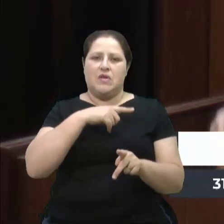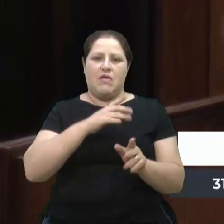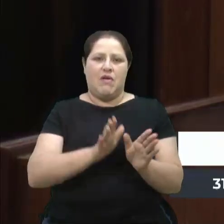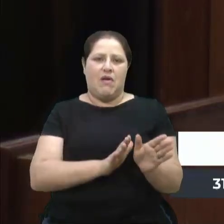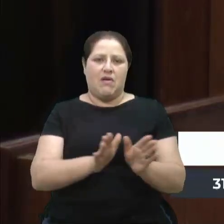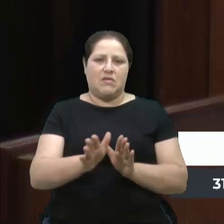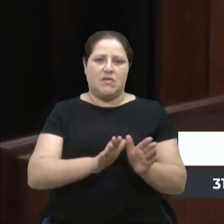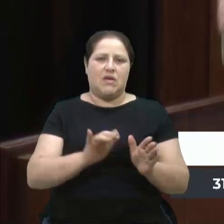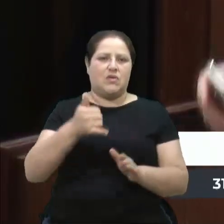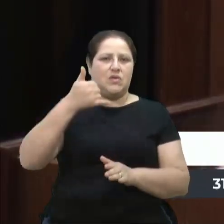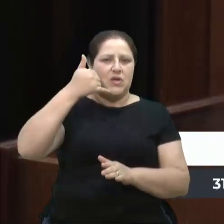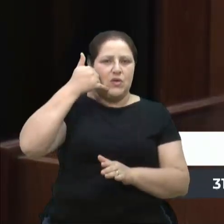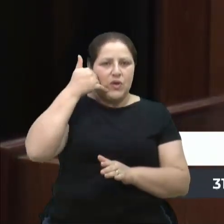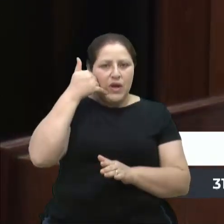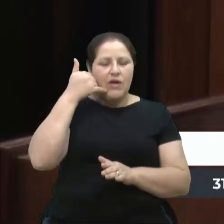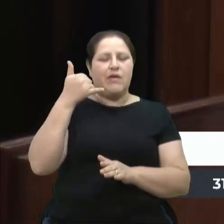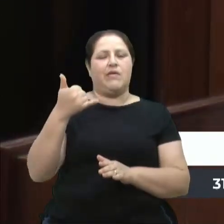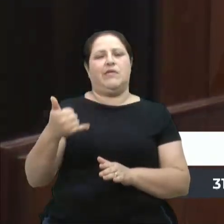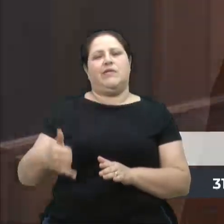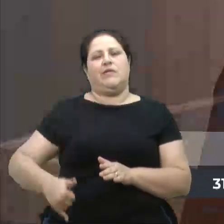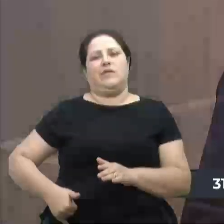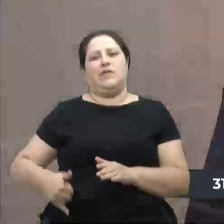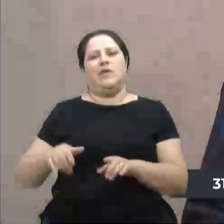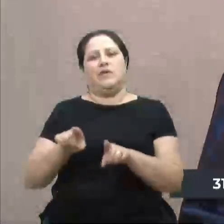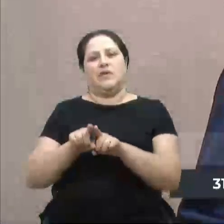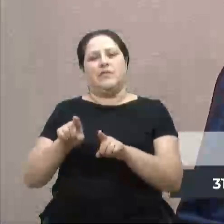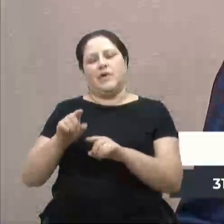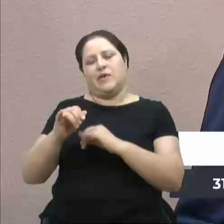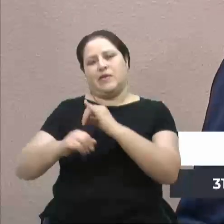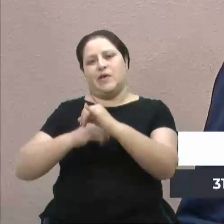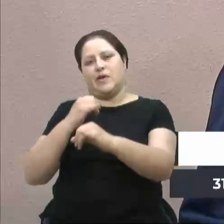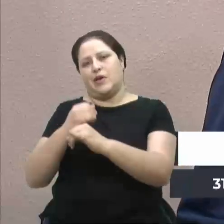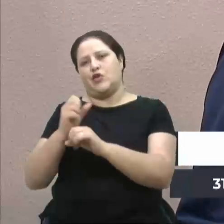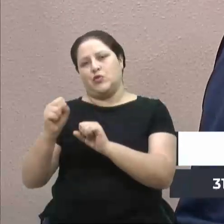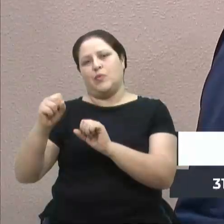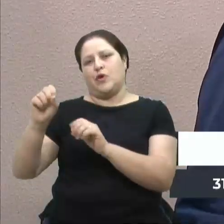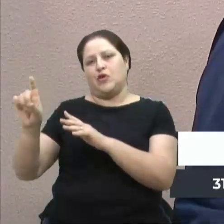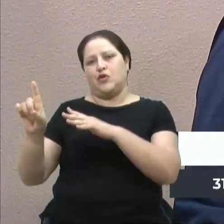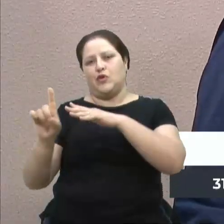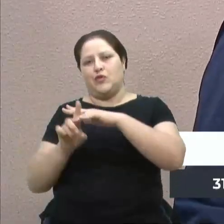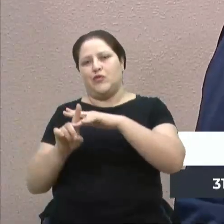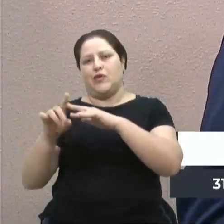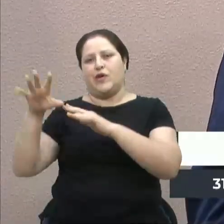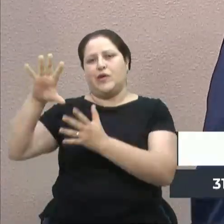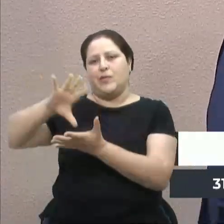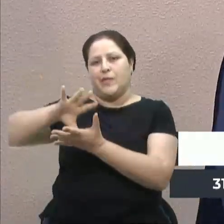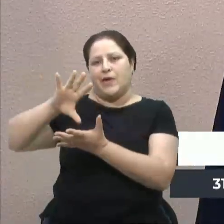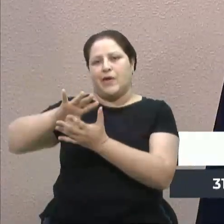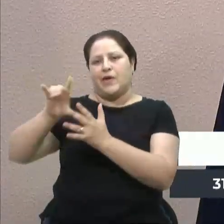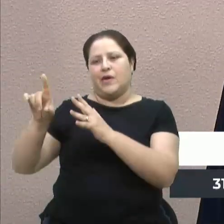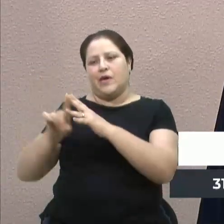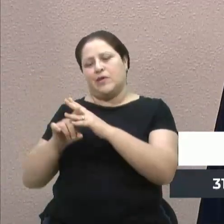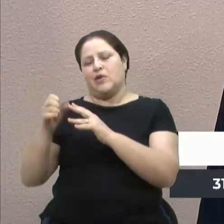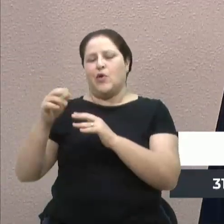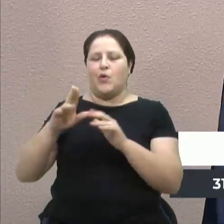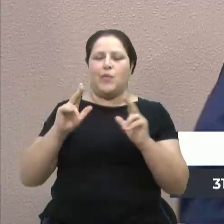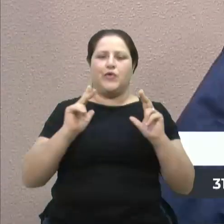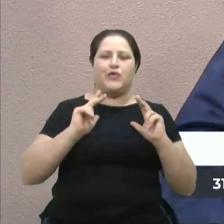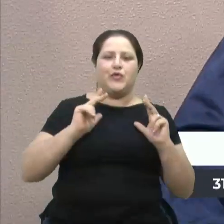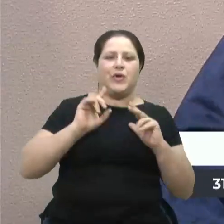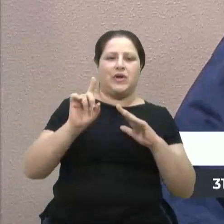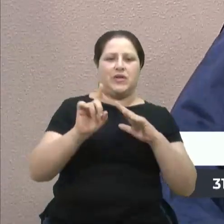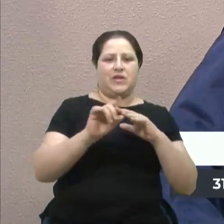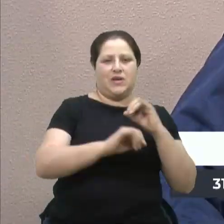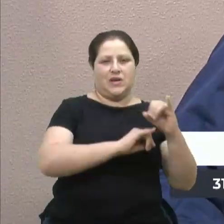a um celular e à internet, seja o Wi-Fi numa praça, parque ou internet particular.